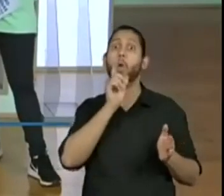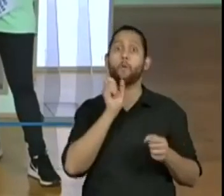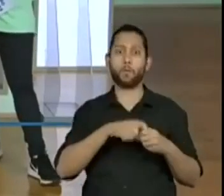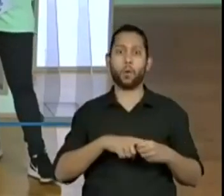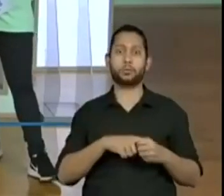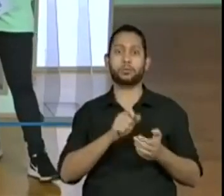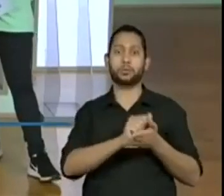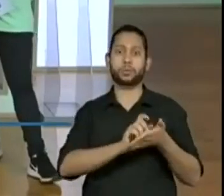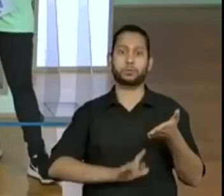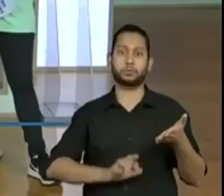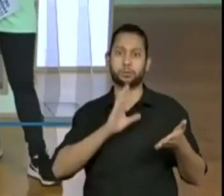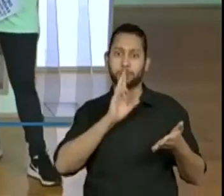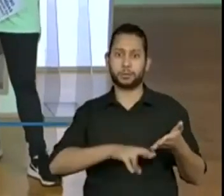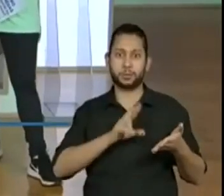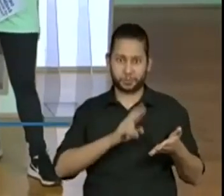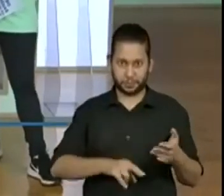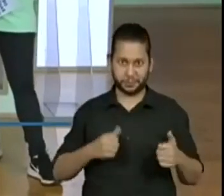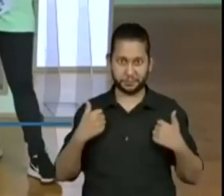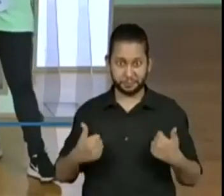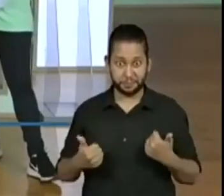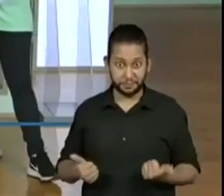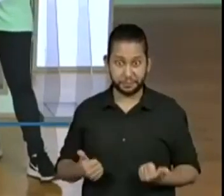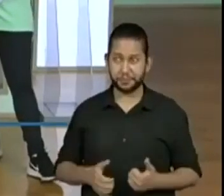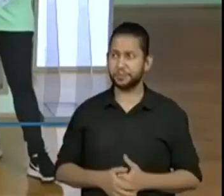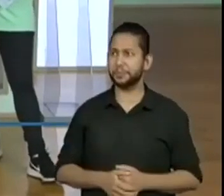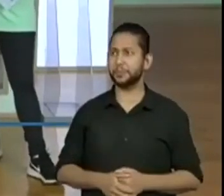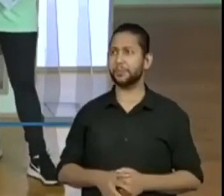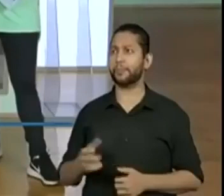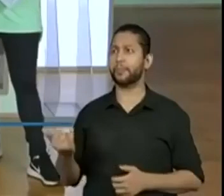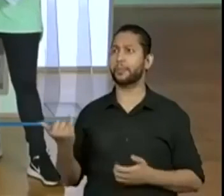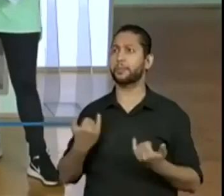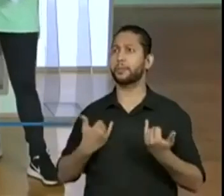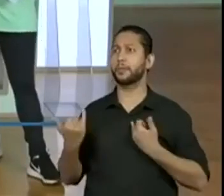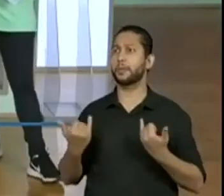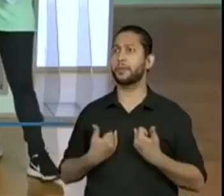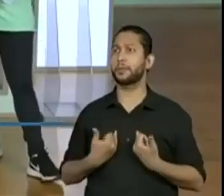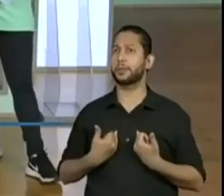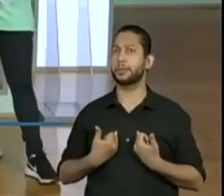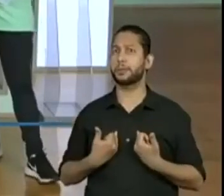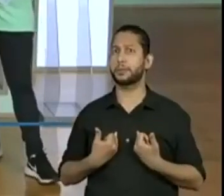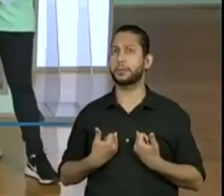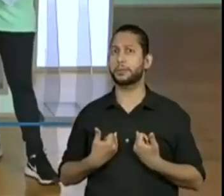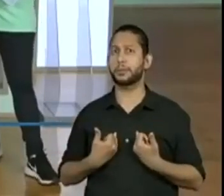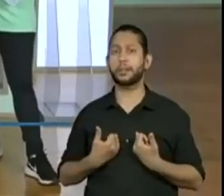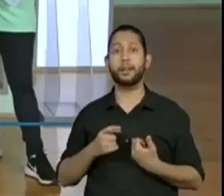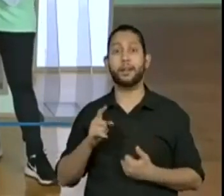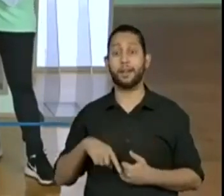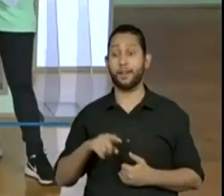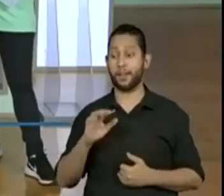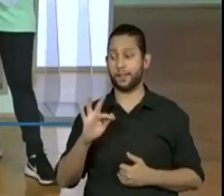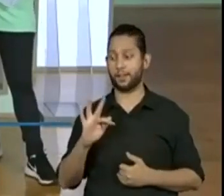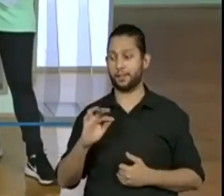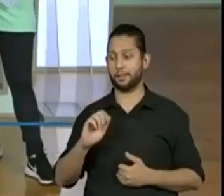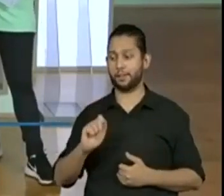as tarefas para vocês, certo? Ó, eles estão falando a palavra falado.